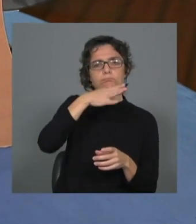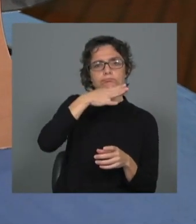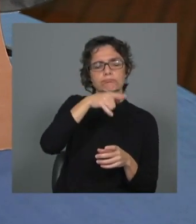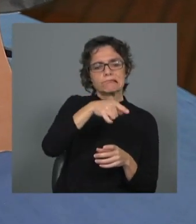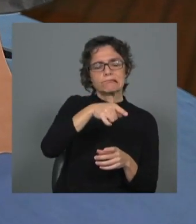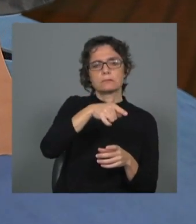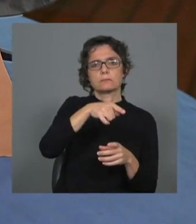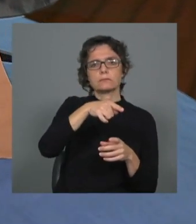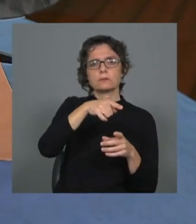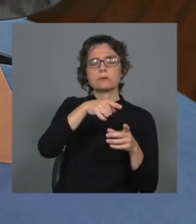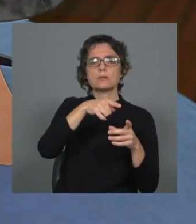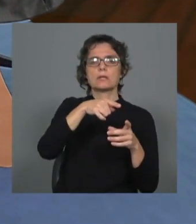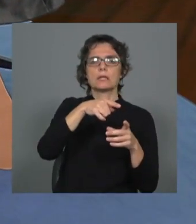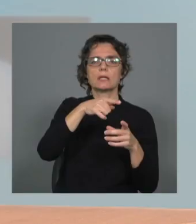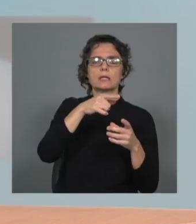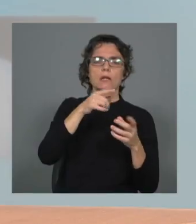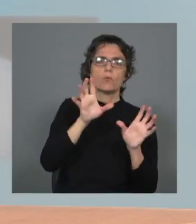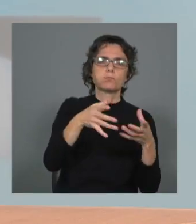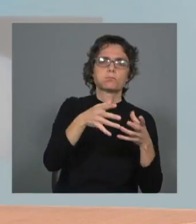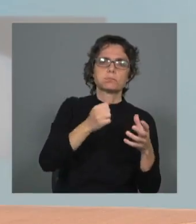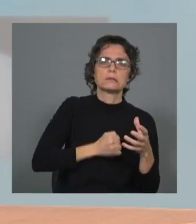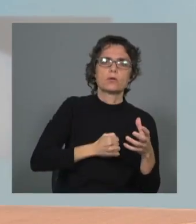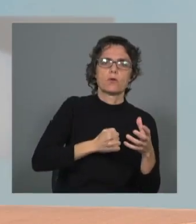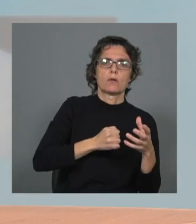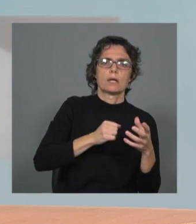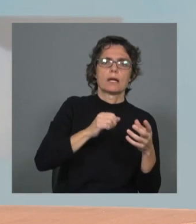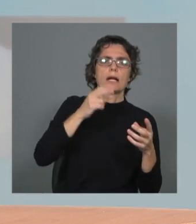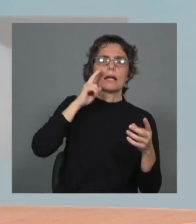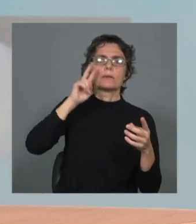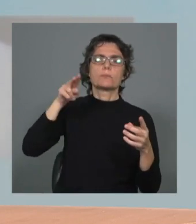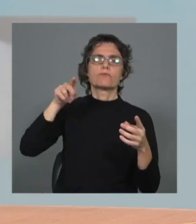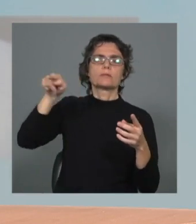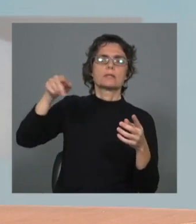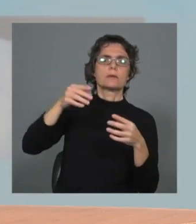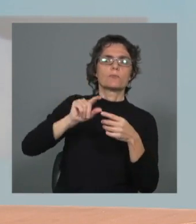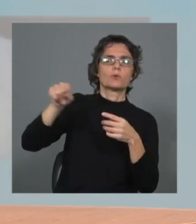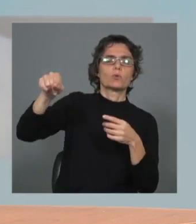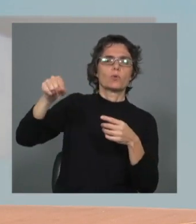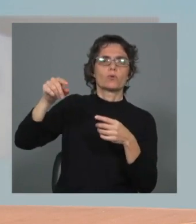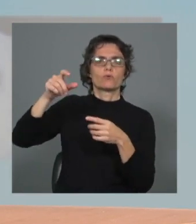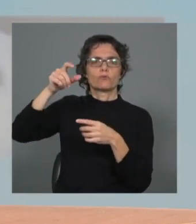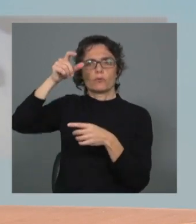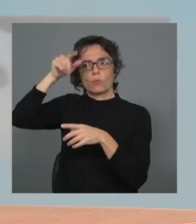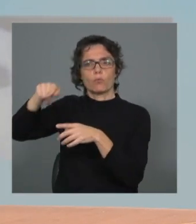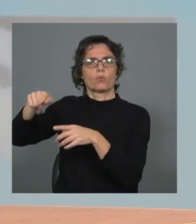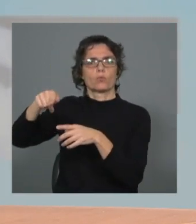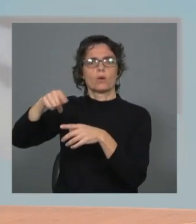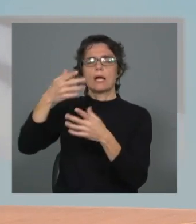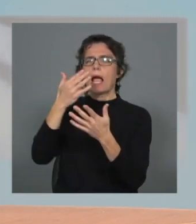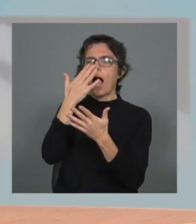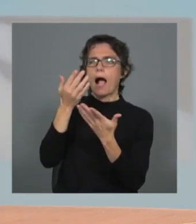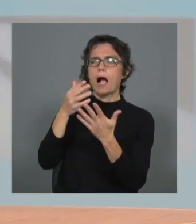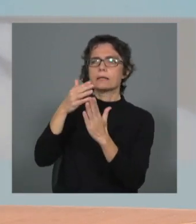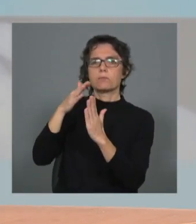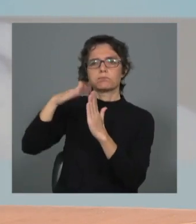se vê é o muro de separação. O Papa, aliás, falou várias vezes nesta viagem dos arames farpados. Percebe-se que era algo